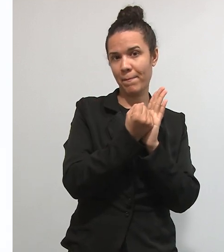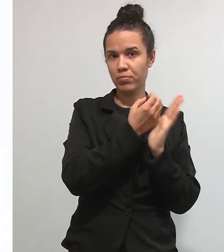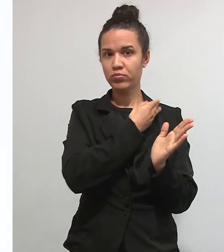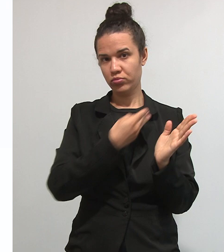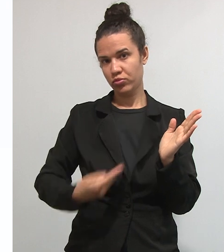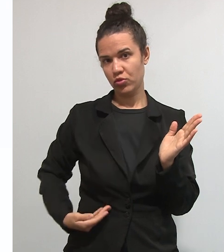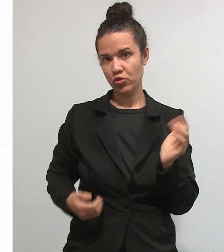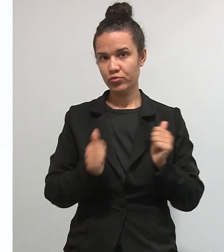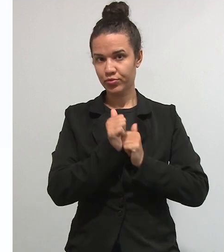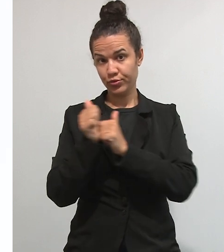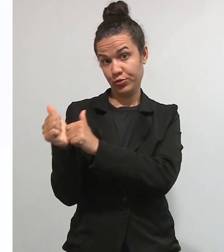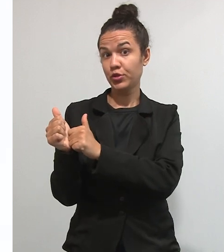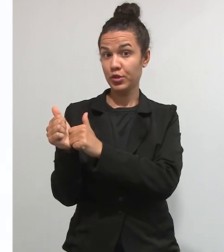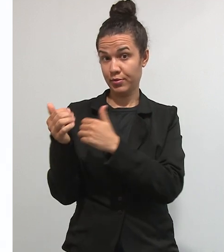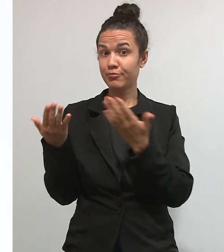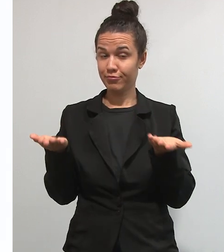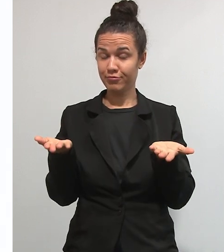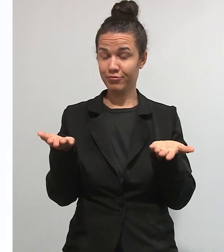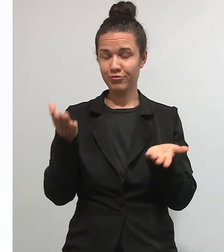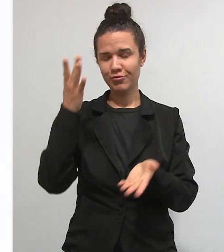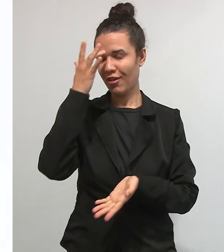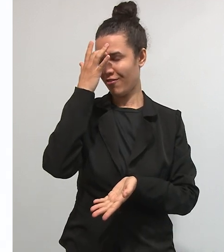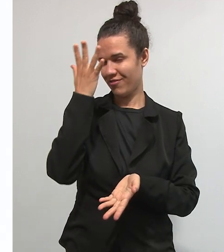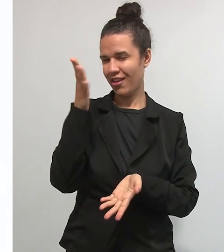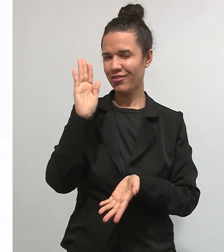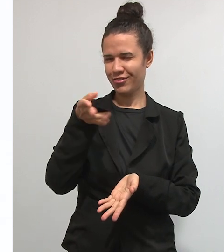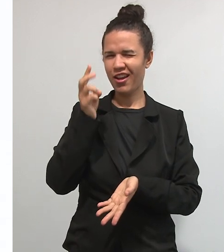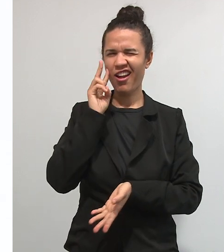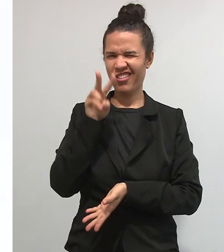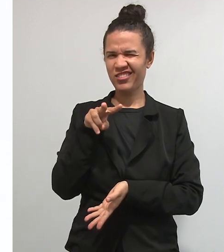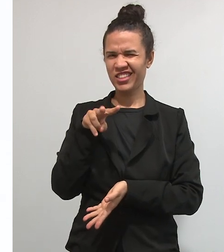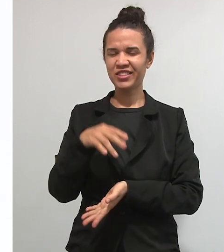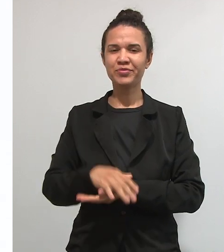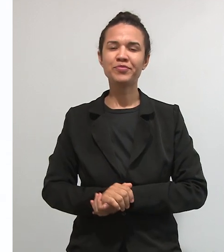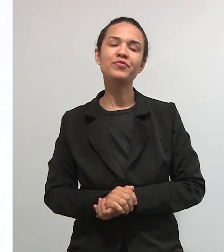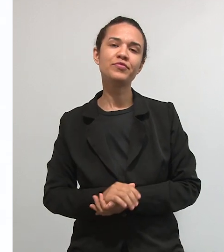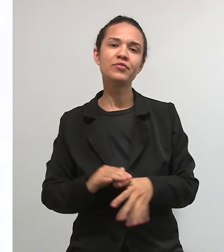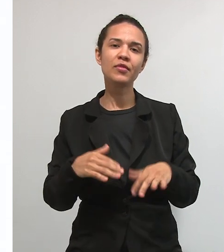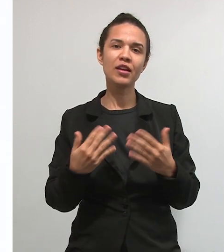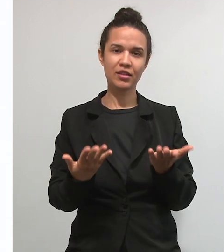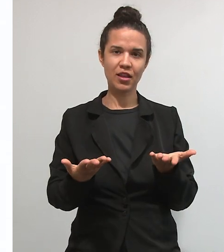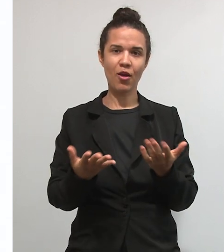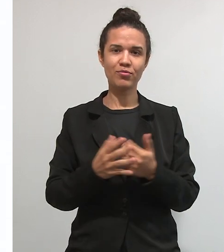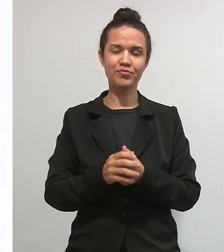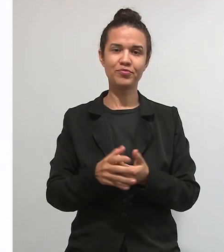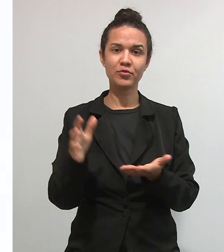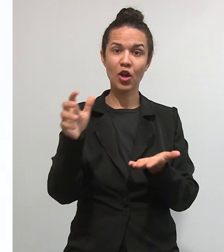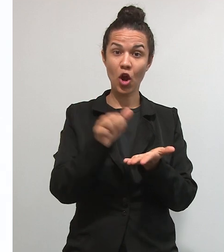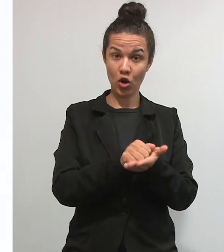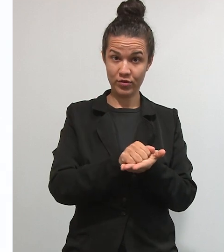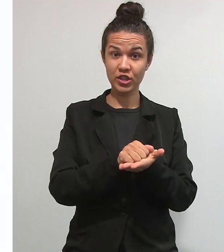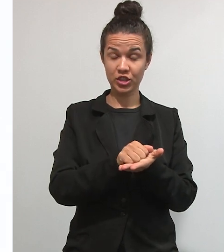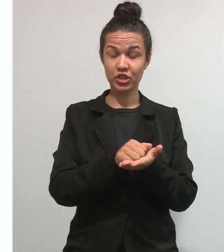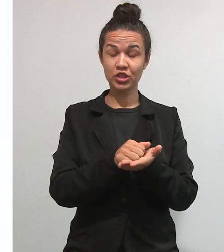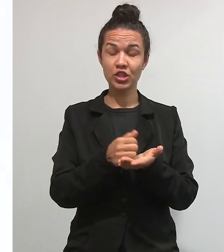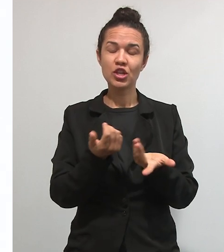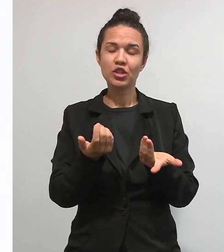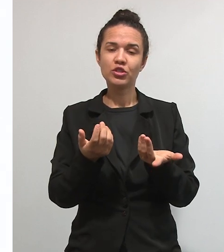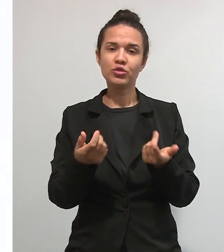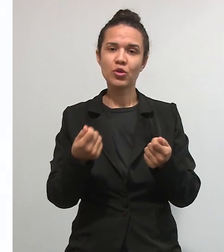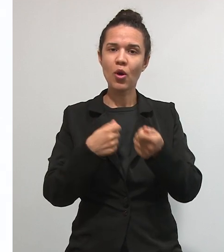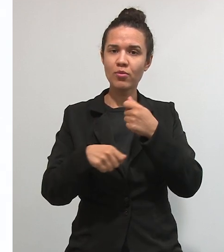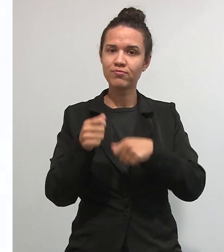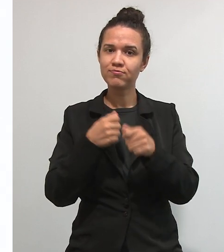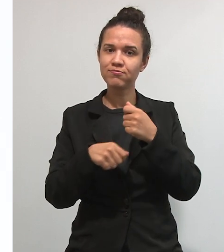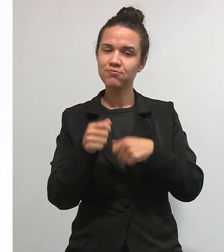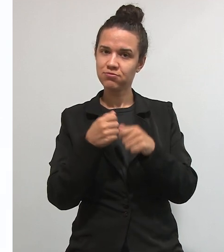público? Isso é fácil, né, gente? Vocês já viram, por meio, no caso dos registros em contas contábeis. Só